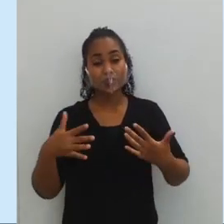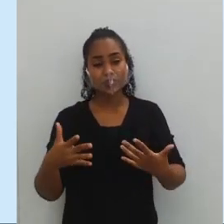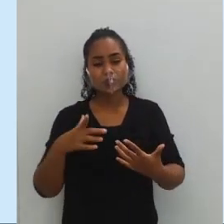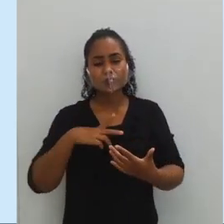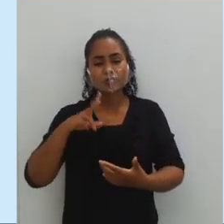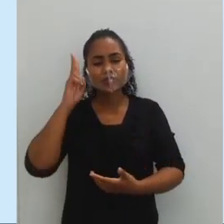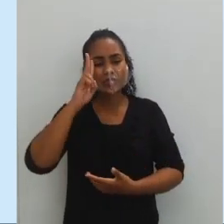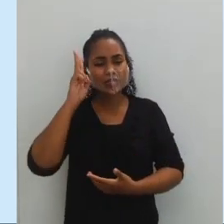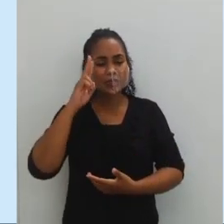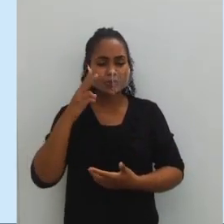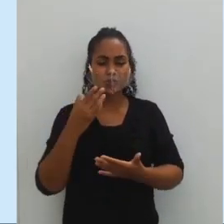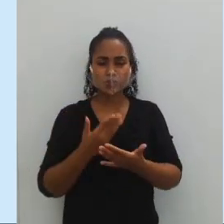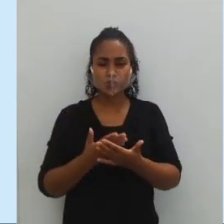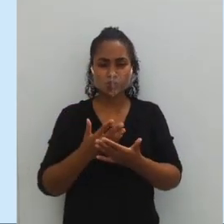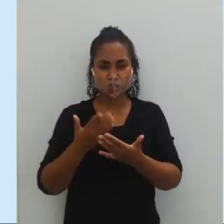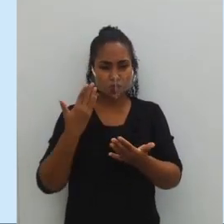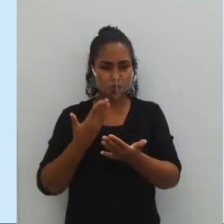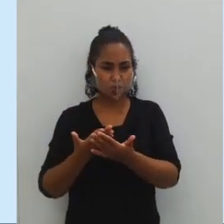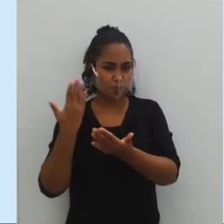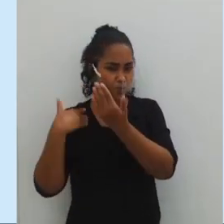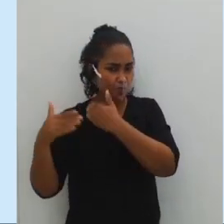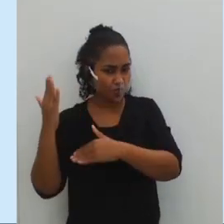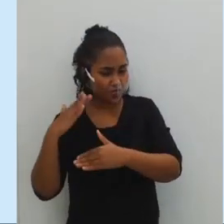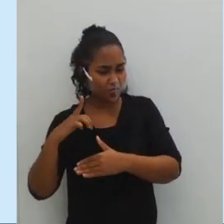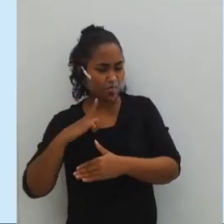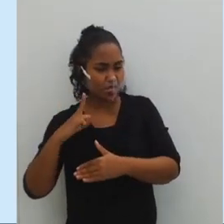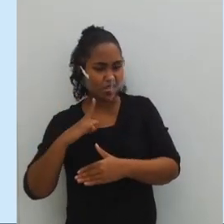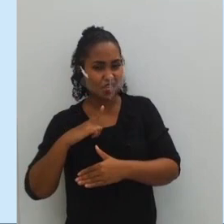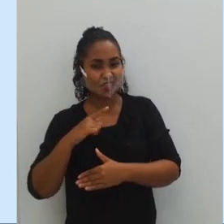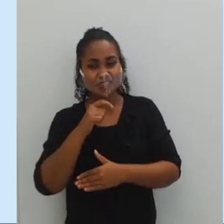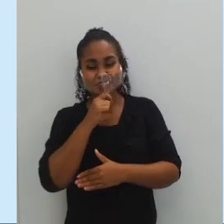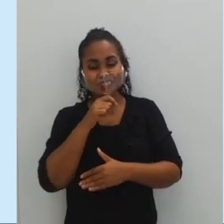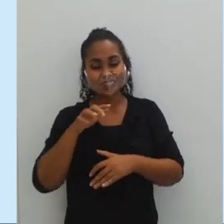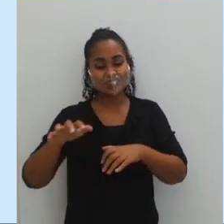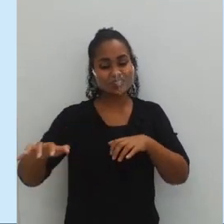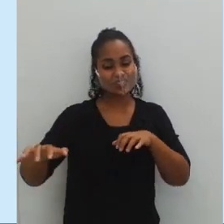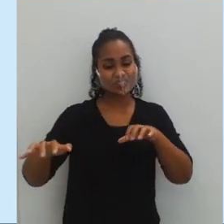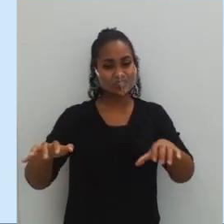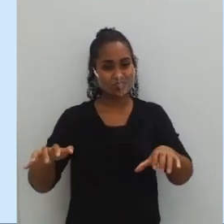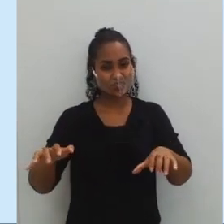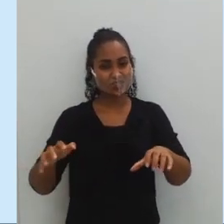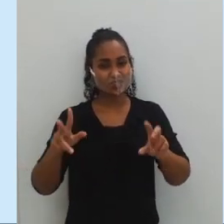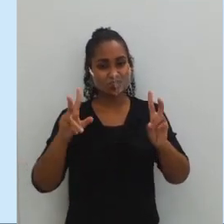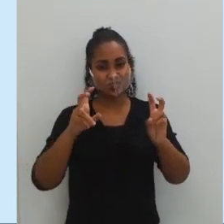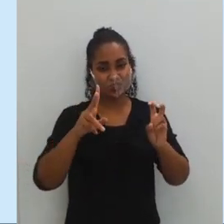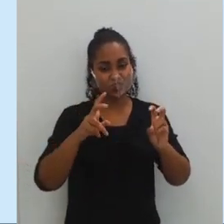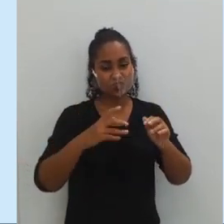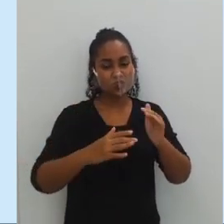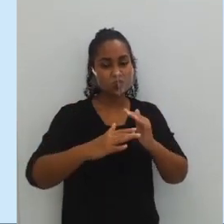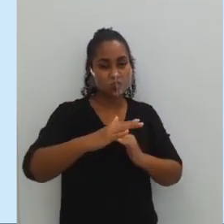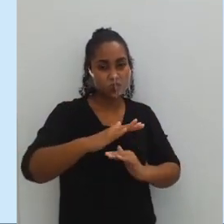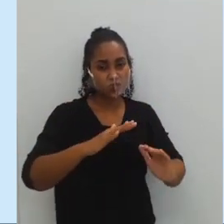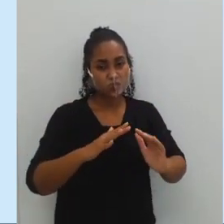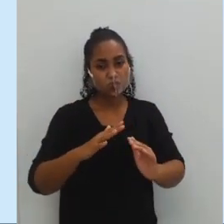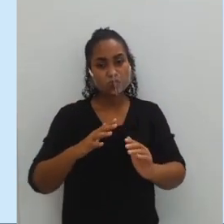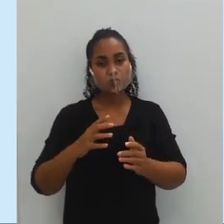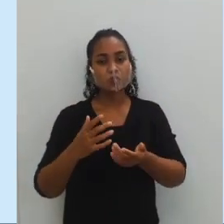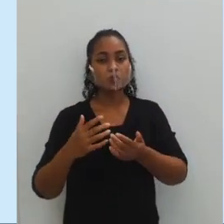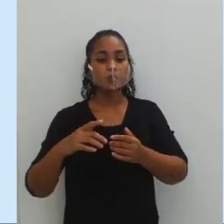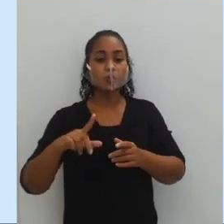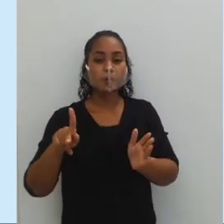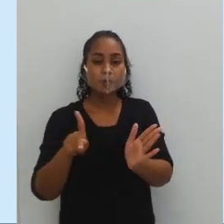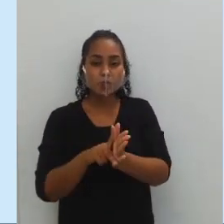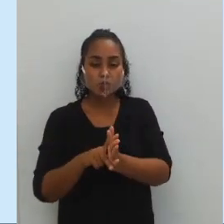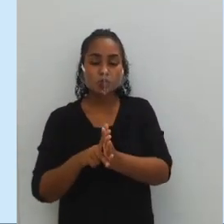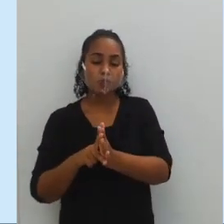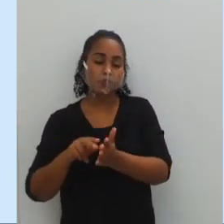para lembrar o que a gente estudou na aula passada, primeira coisa, a gente não fez distinção entre o conteúdo de lutas, artes